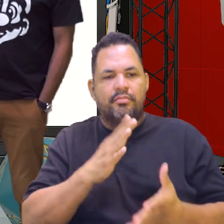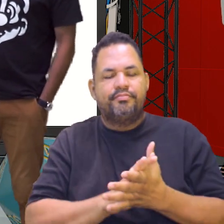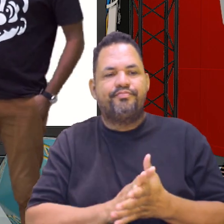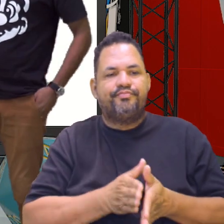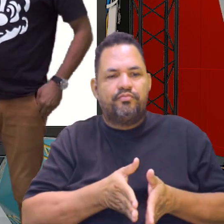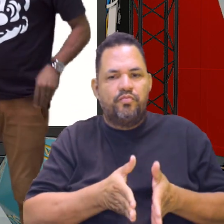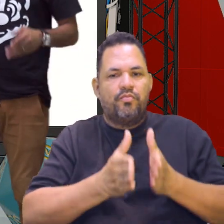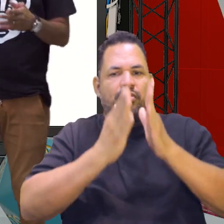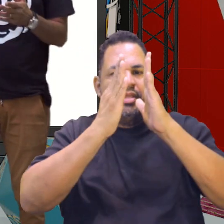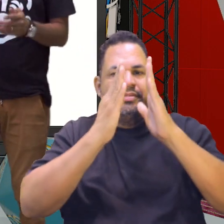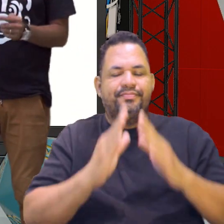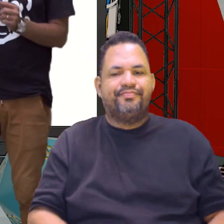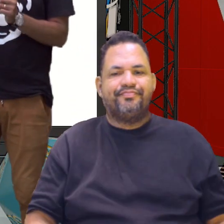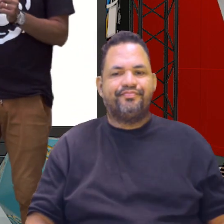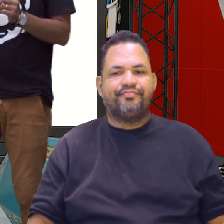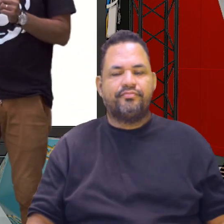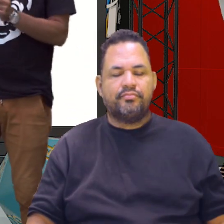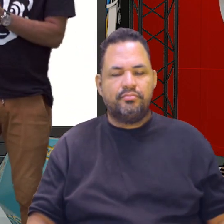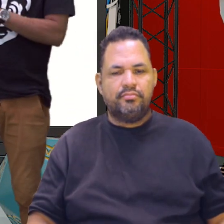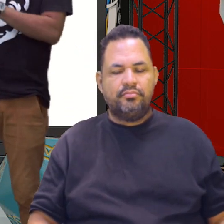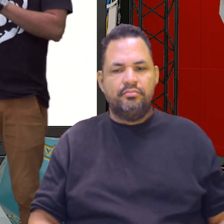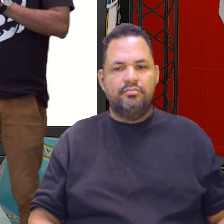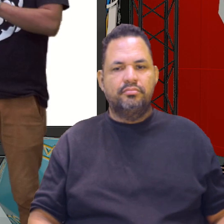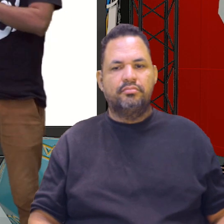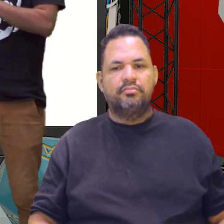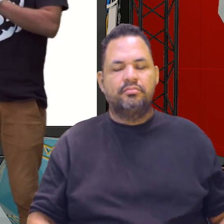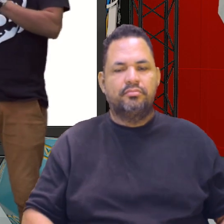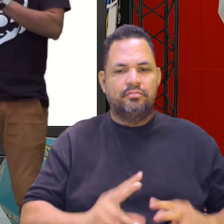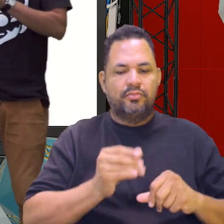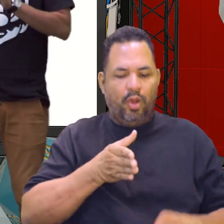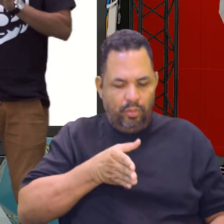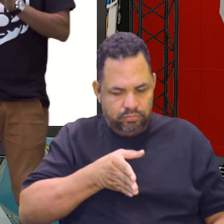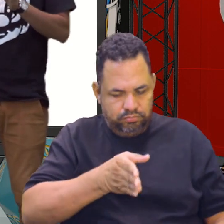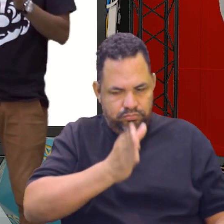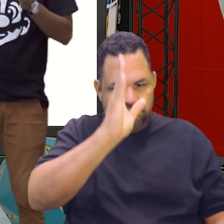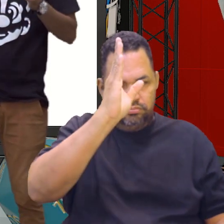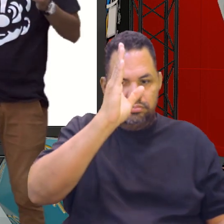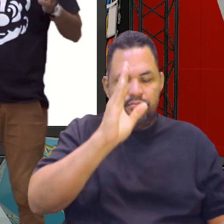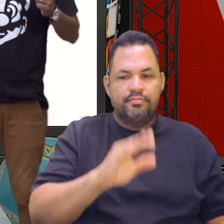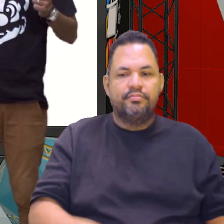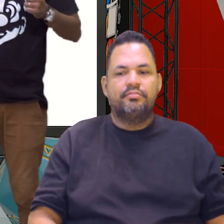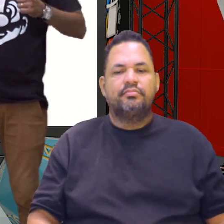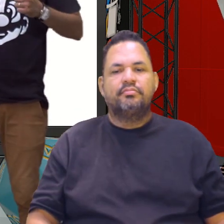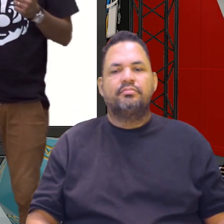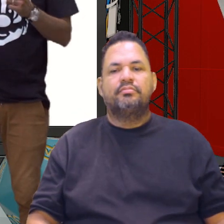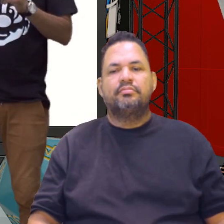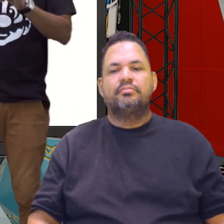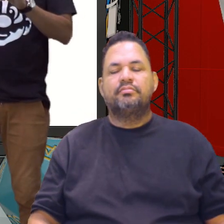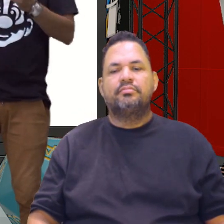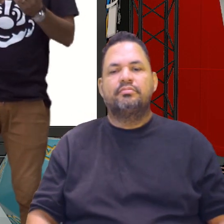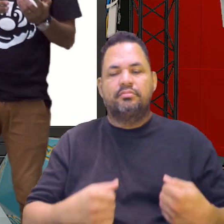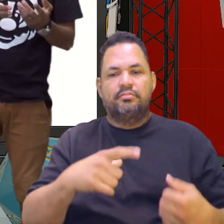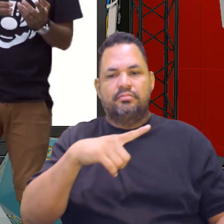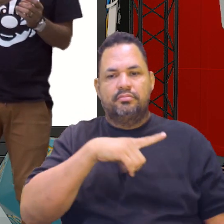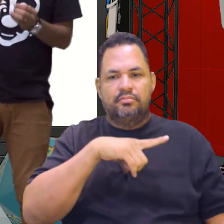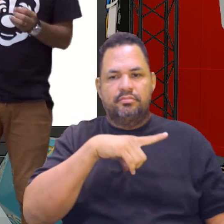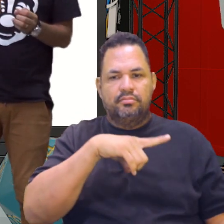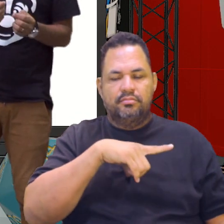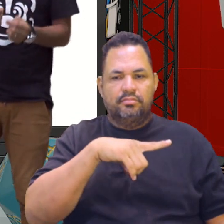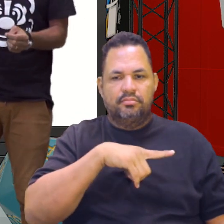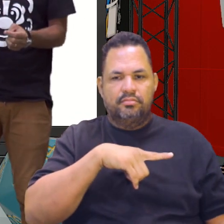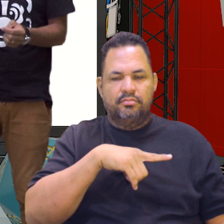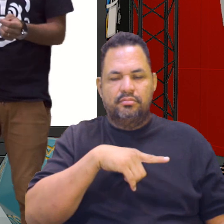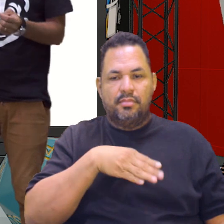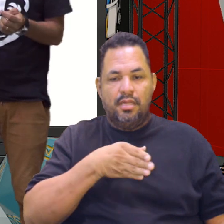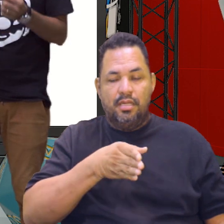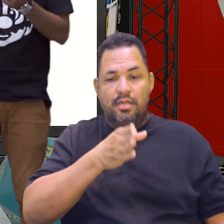linha reta. Linha reta, lembrando que todos vão ser retos. Só que como tem a reta, para ter o menor,